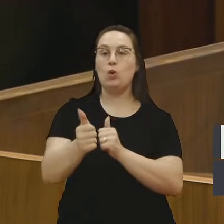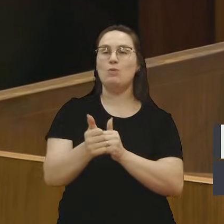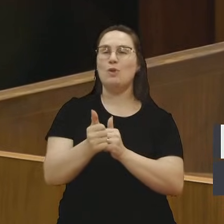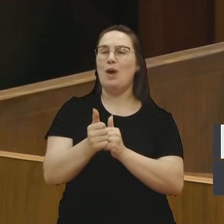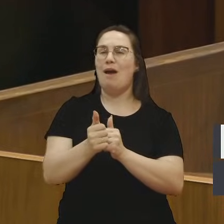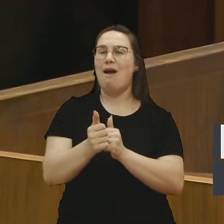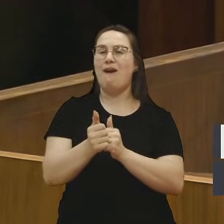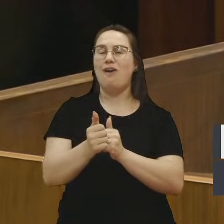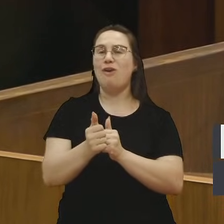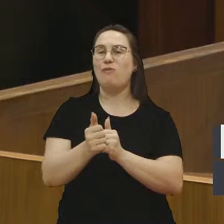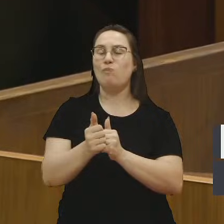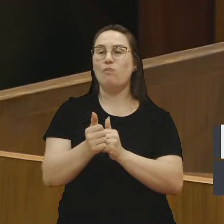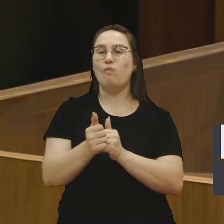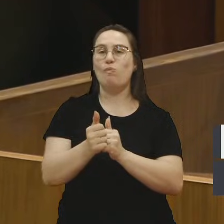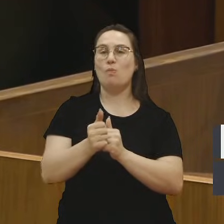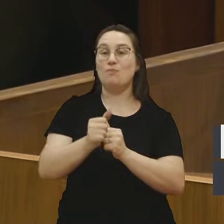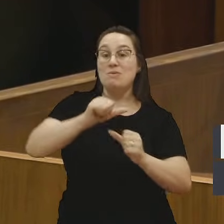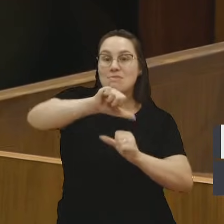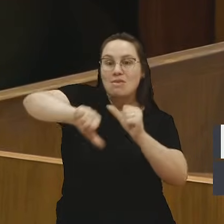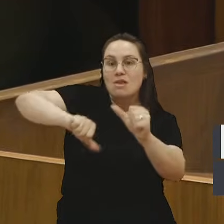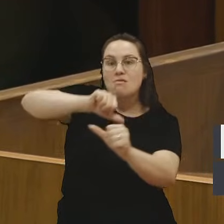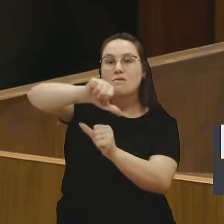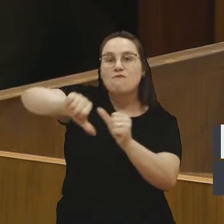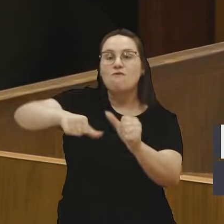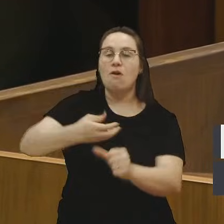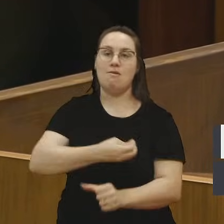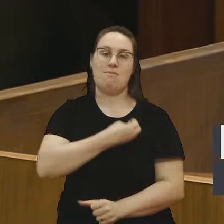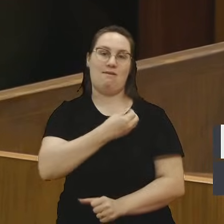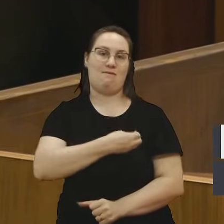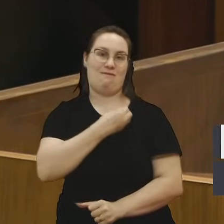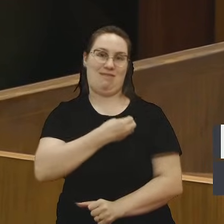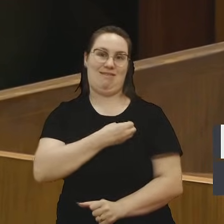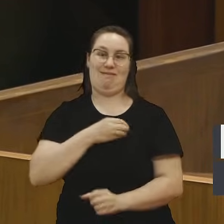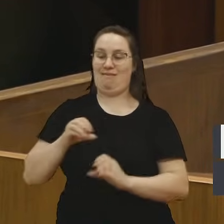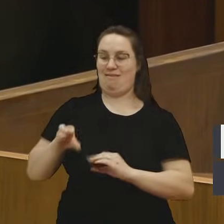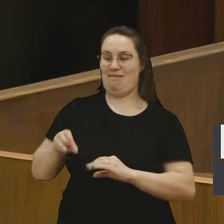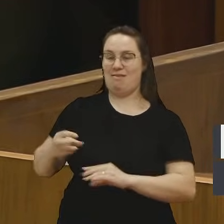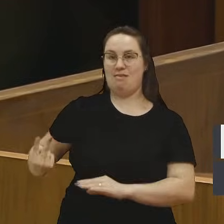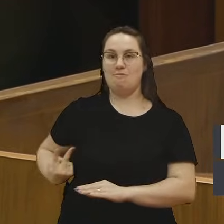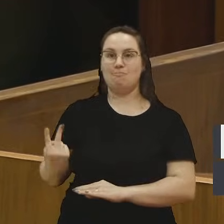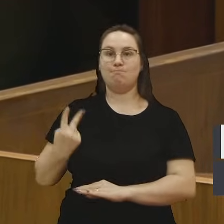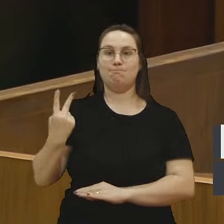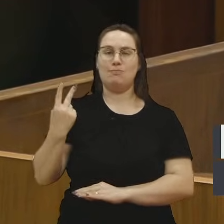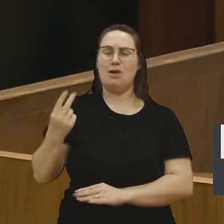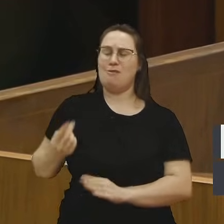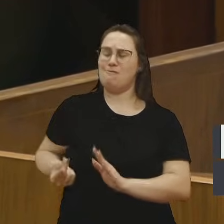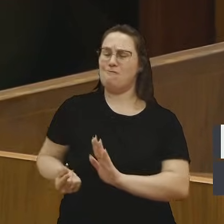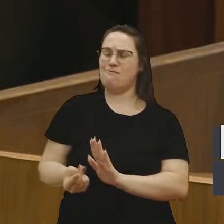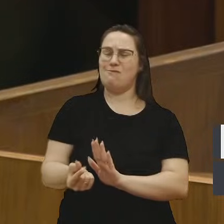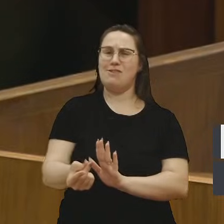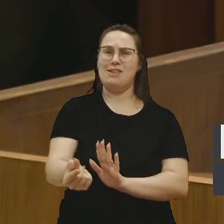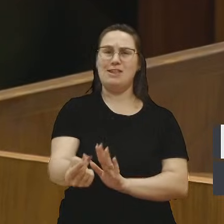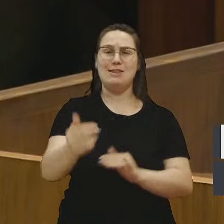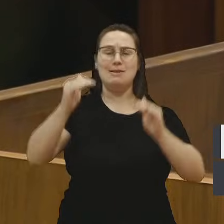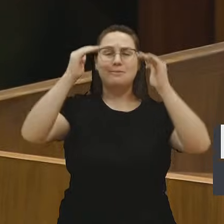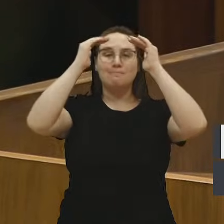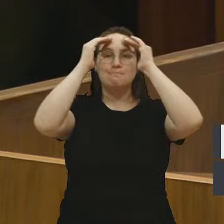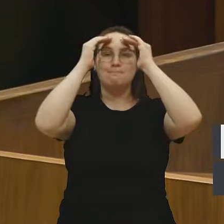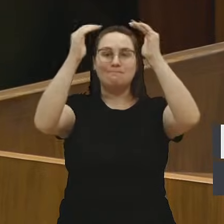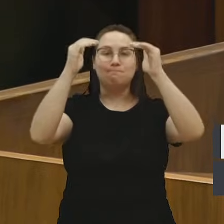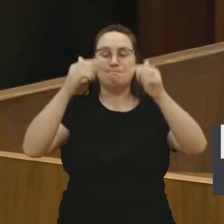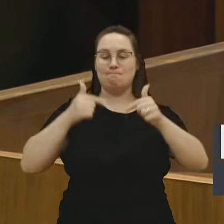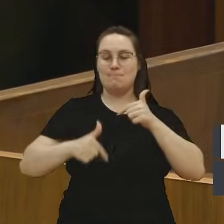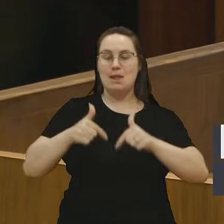poderosa ferramenta de transformação social. Ele ensina valores que levamos para toda a vida: respeito, trabalho